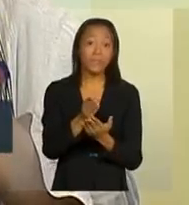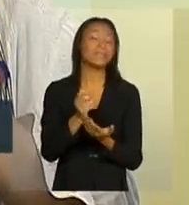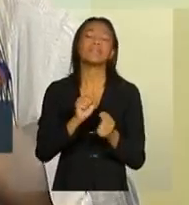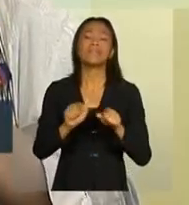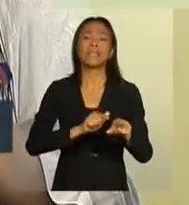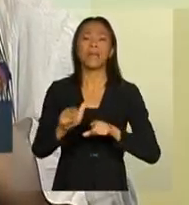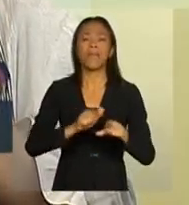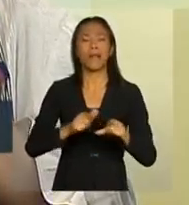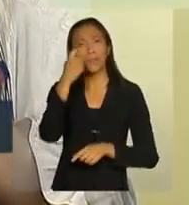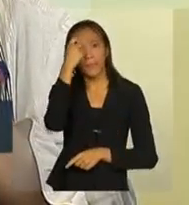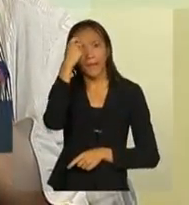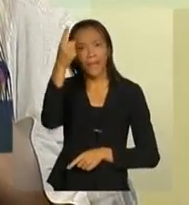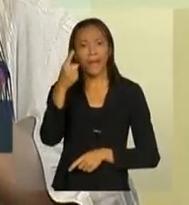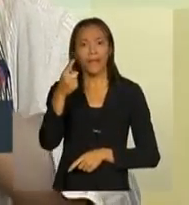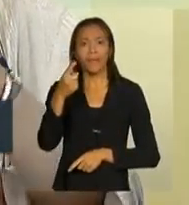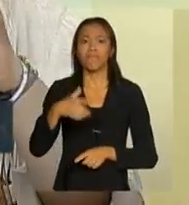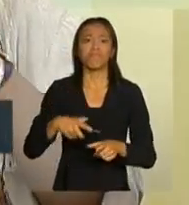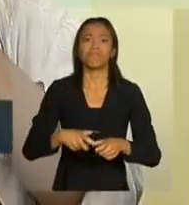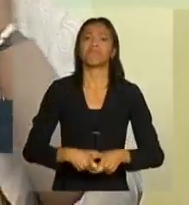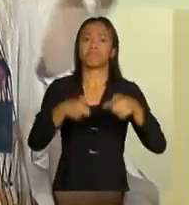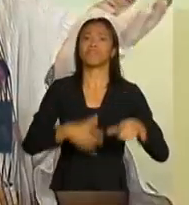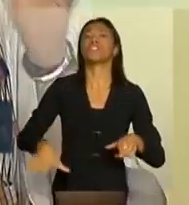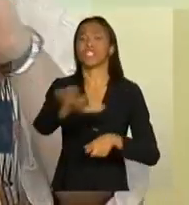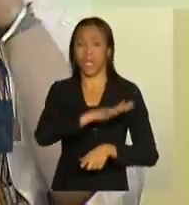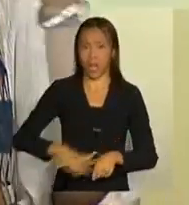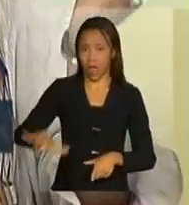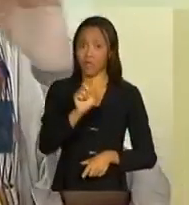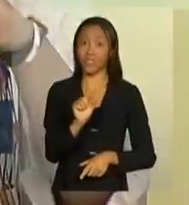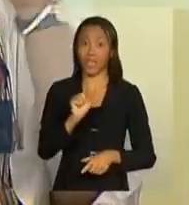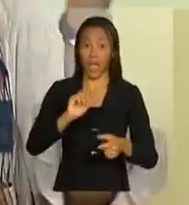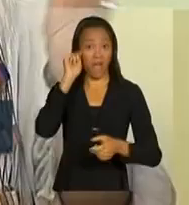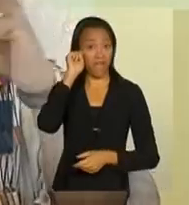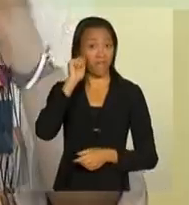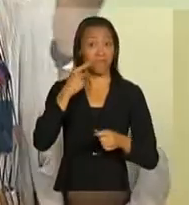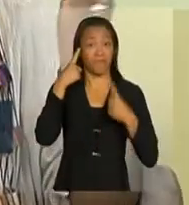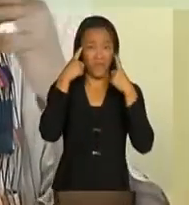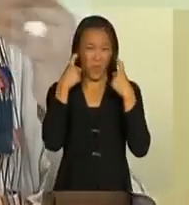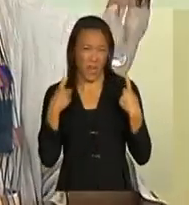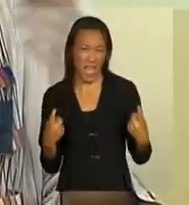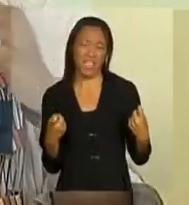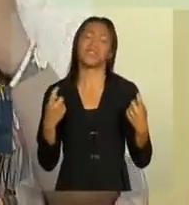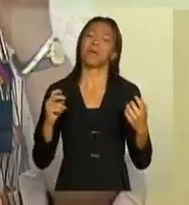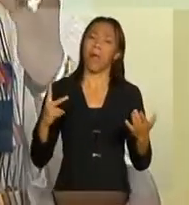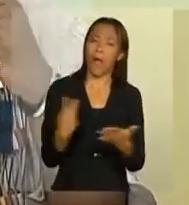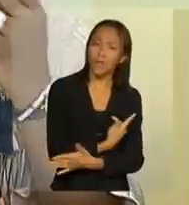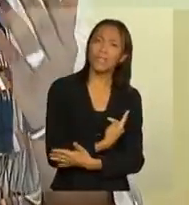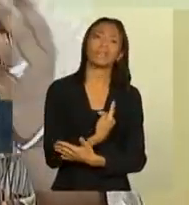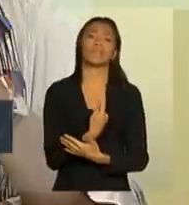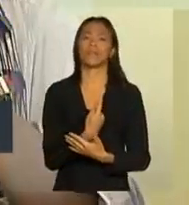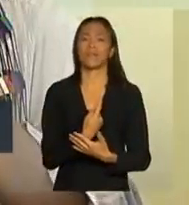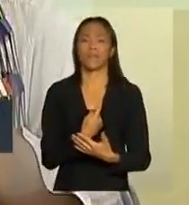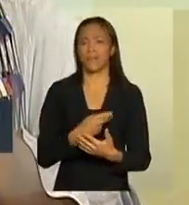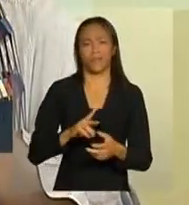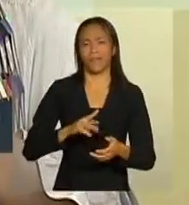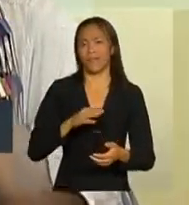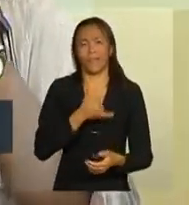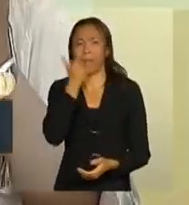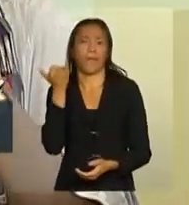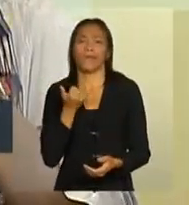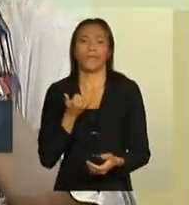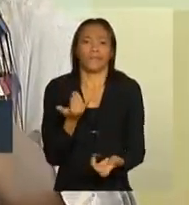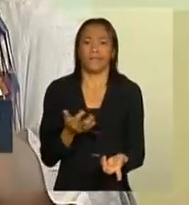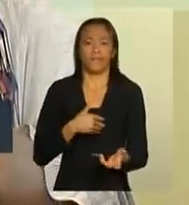ideia mais ou menos generalizada de que a violência pode atingir indiferentemente as pessoas